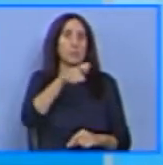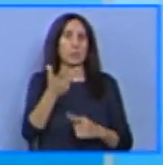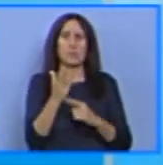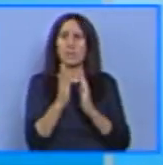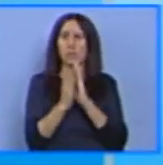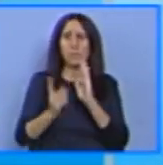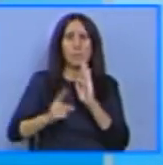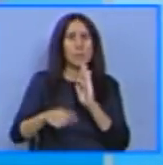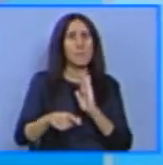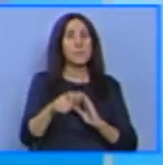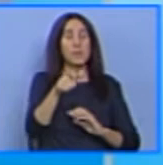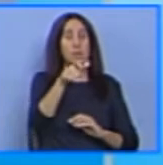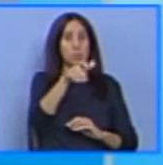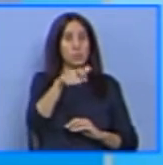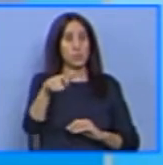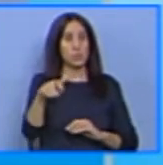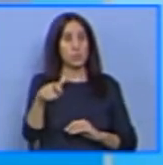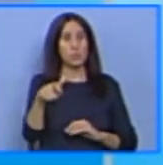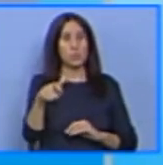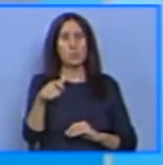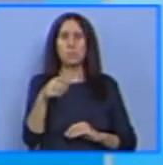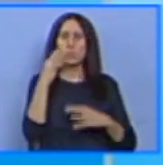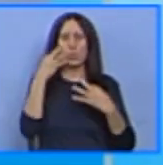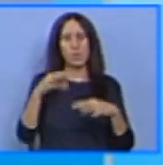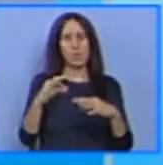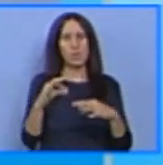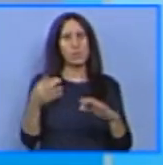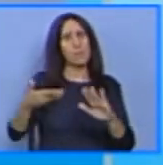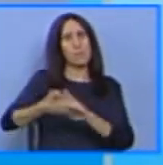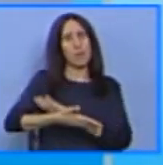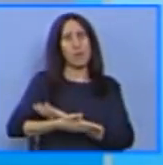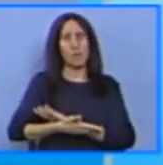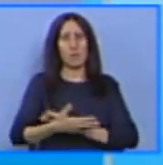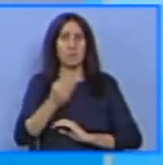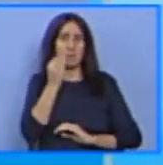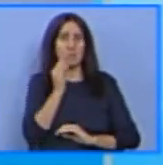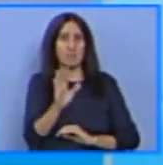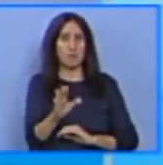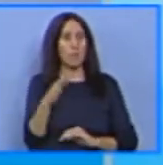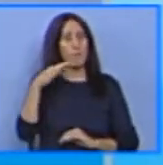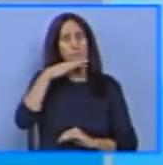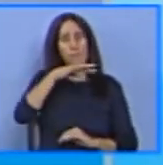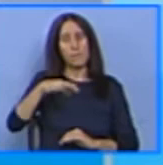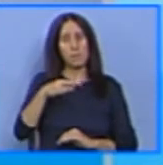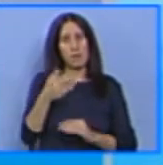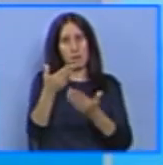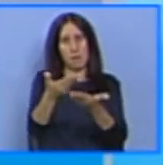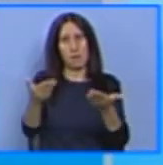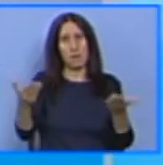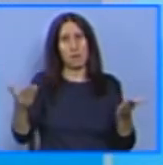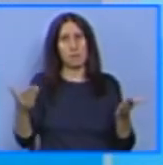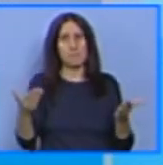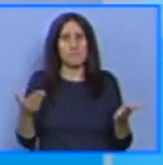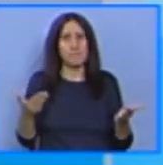isso, as pessoas virem até de meios relativamente modestos e, portanto, participam até no meio familiar têm